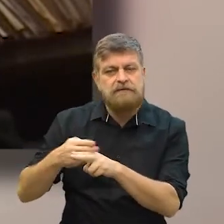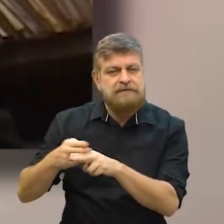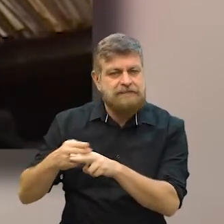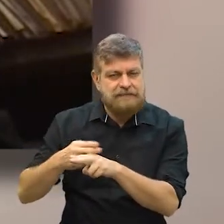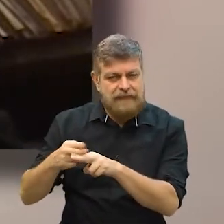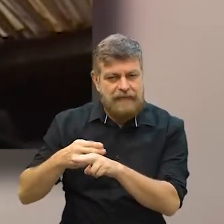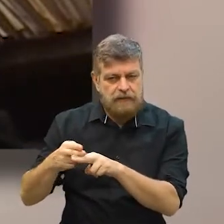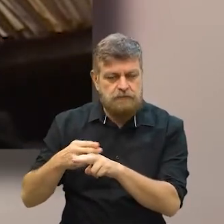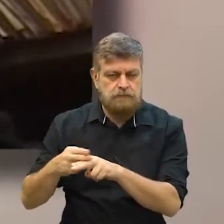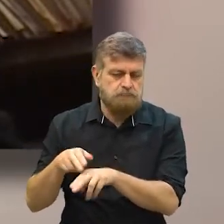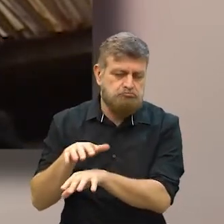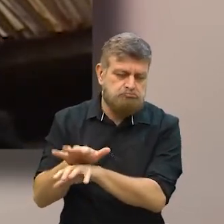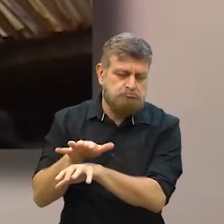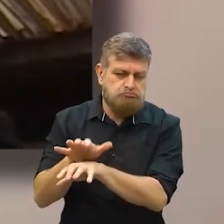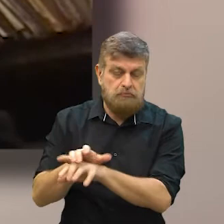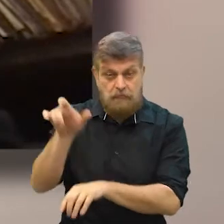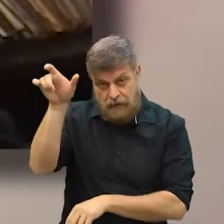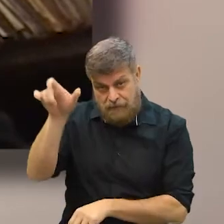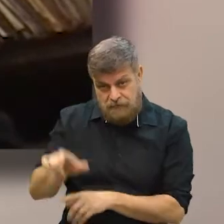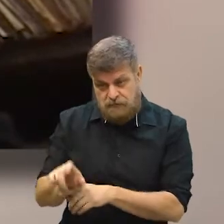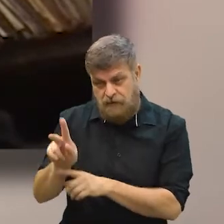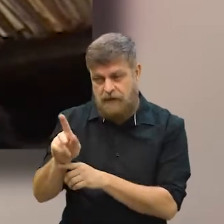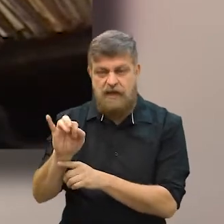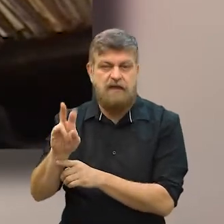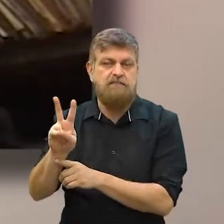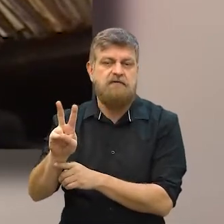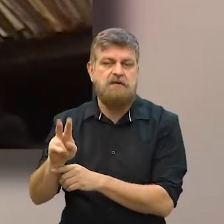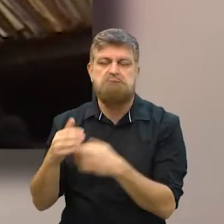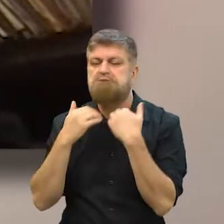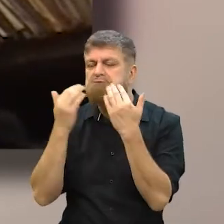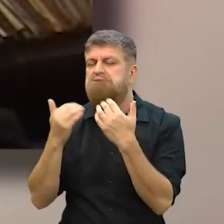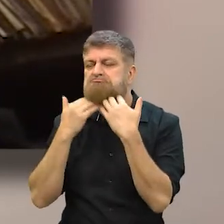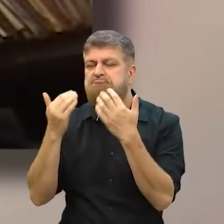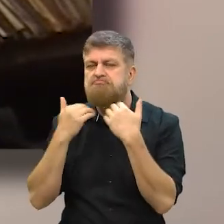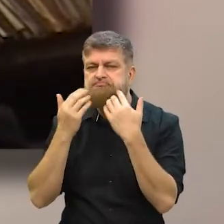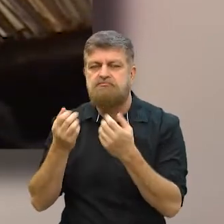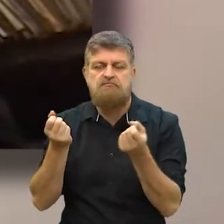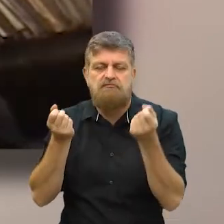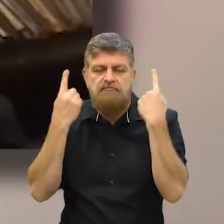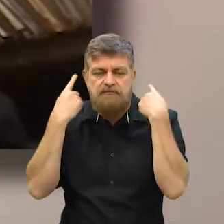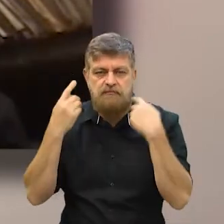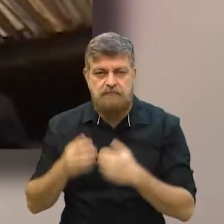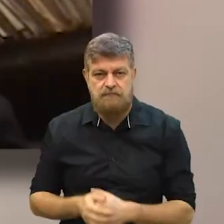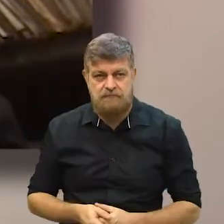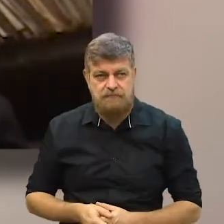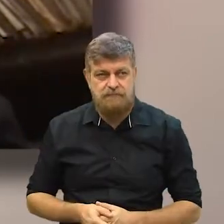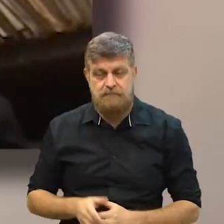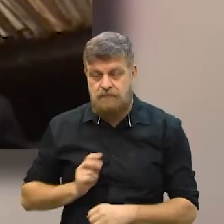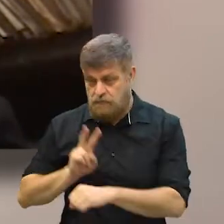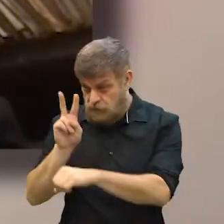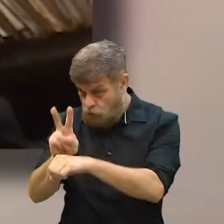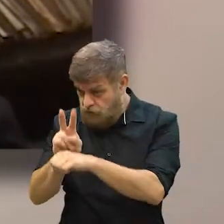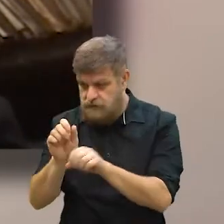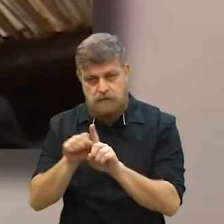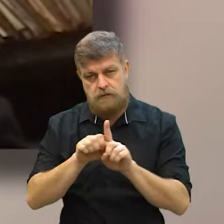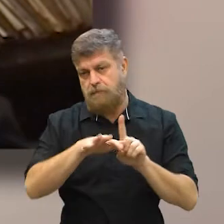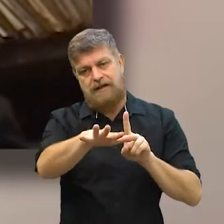uma pessoa que tenha o HIV e não trata. Porque se trata, não transmite.